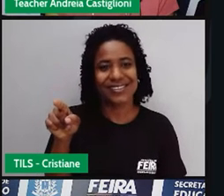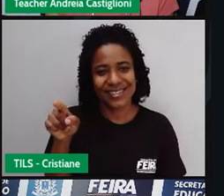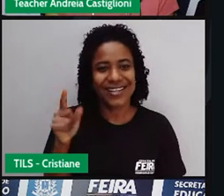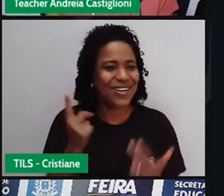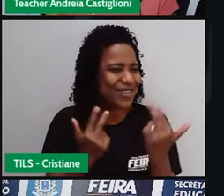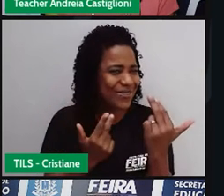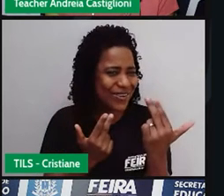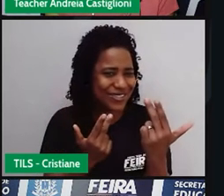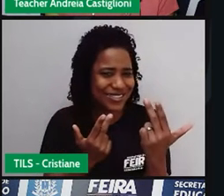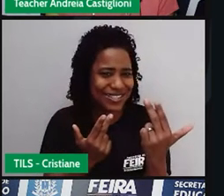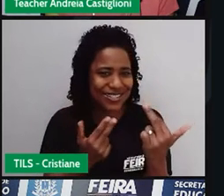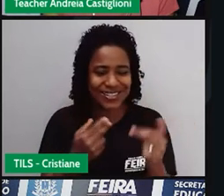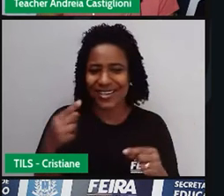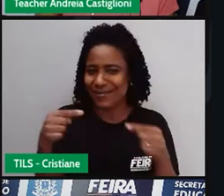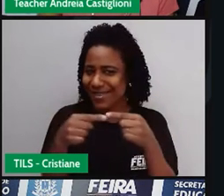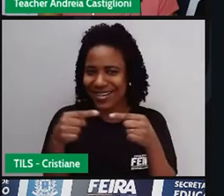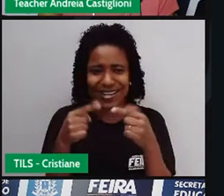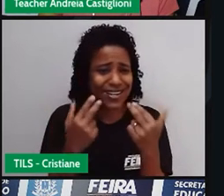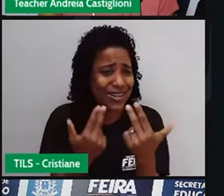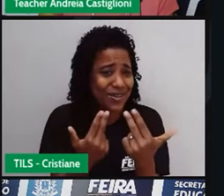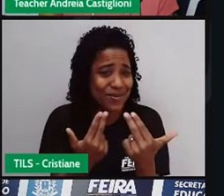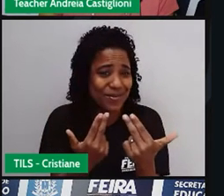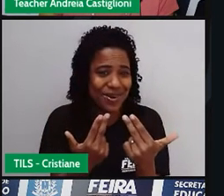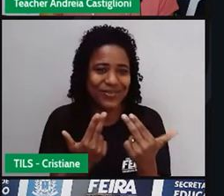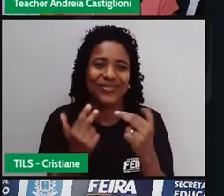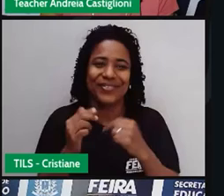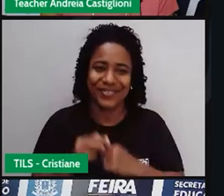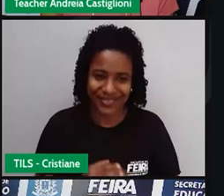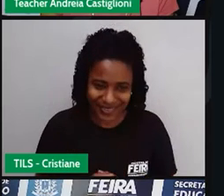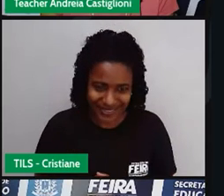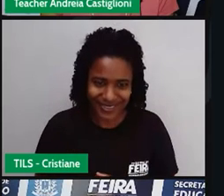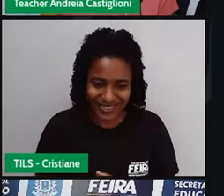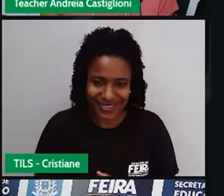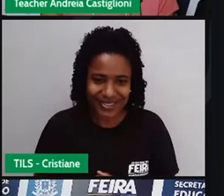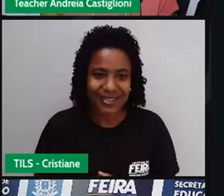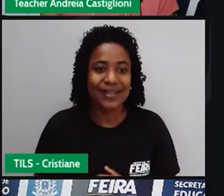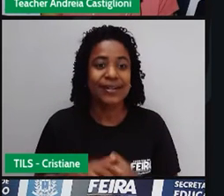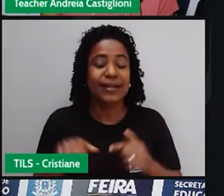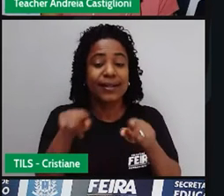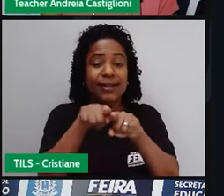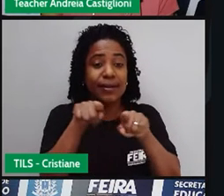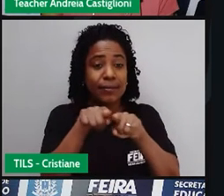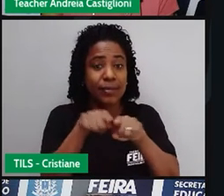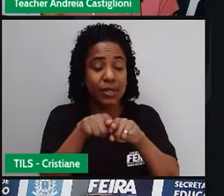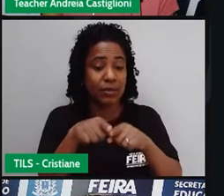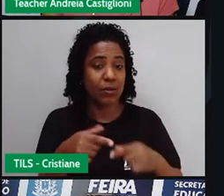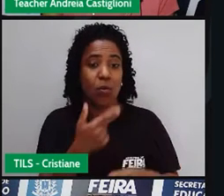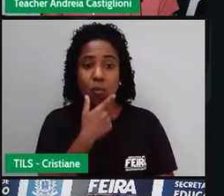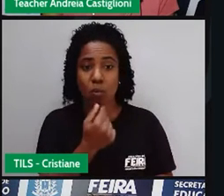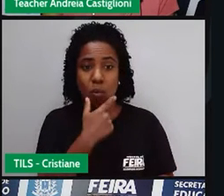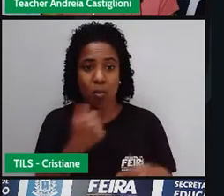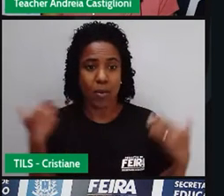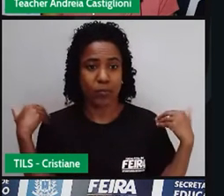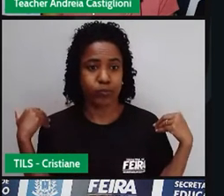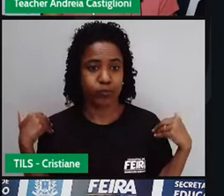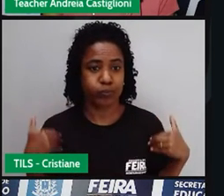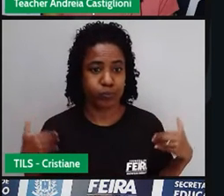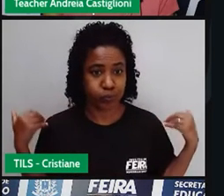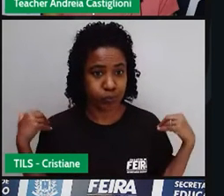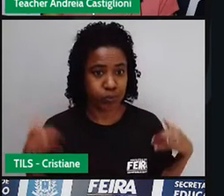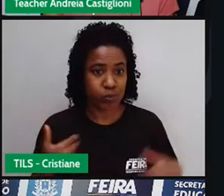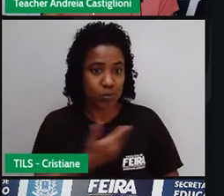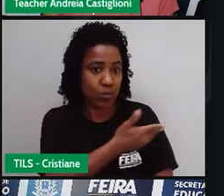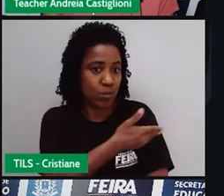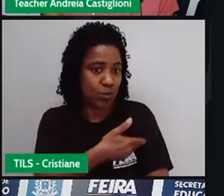meu número é 37 Tele Sena é isso também ocorre com as camisas masculinas estão no Brasil